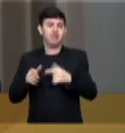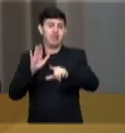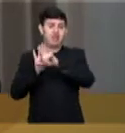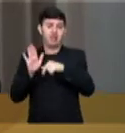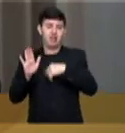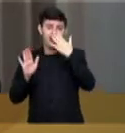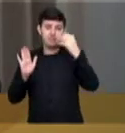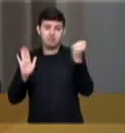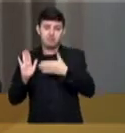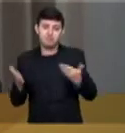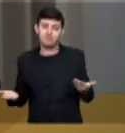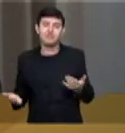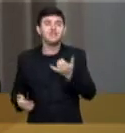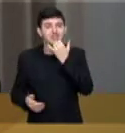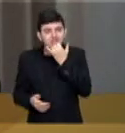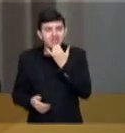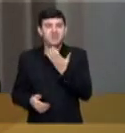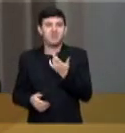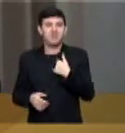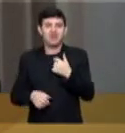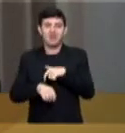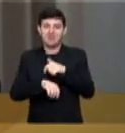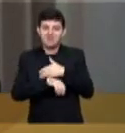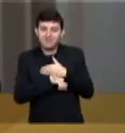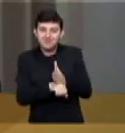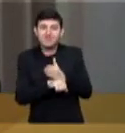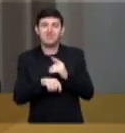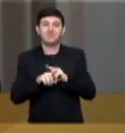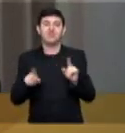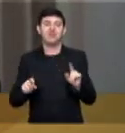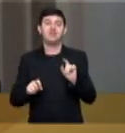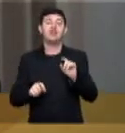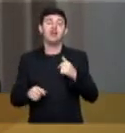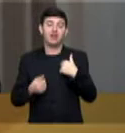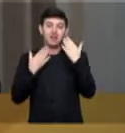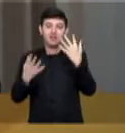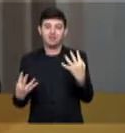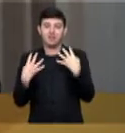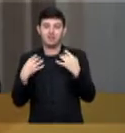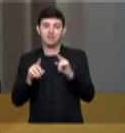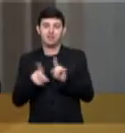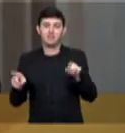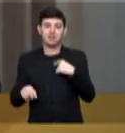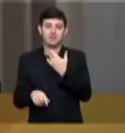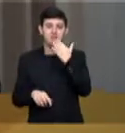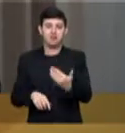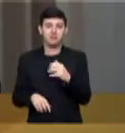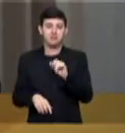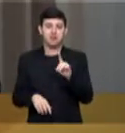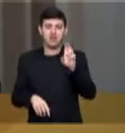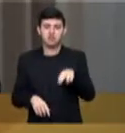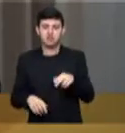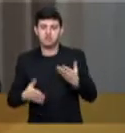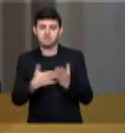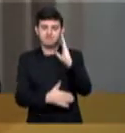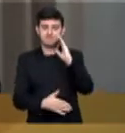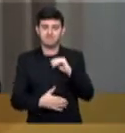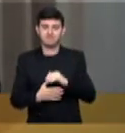isso, agradeço a atenção, desculpa ter me cedido alguns segundos, e a gente, a aba requer a procedência total dessa DIN. Muito